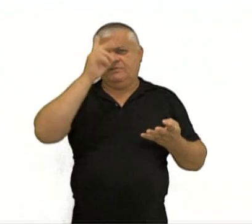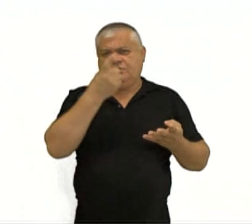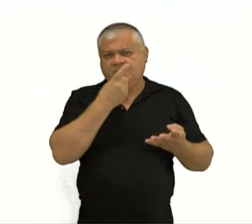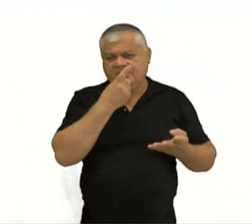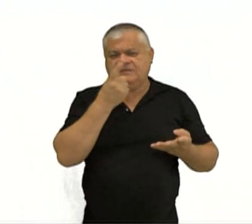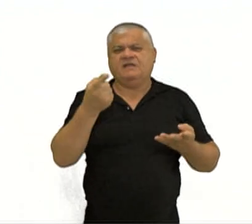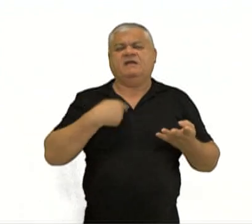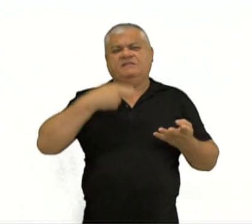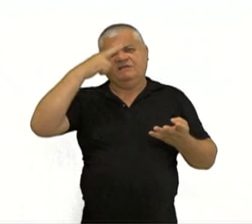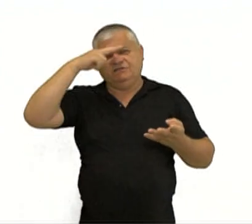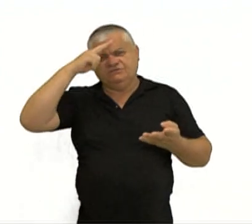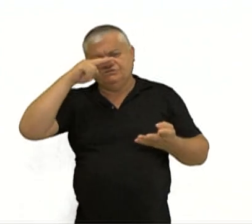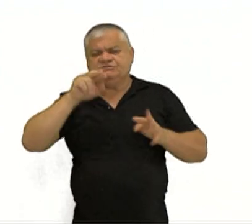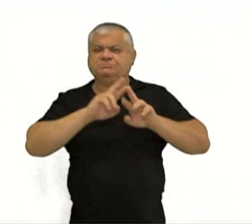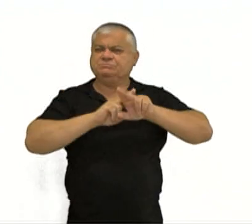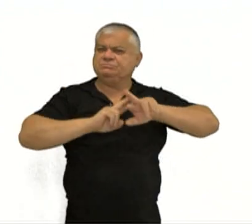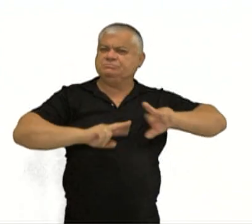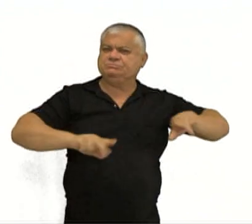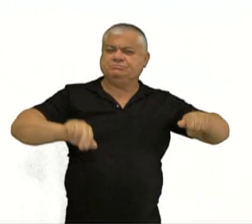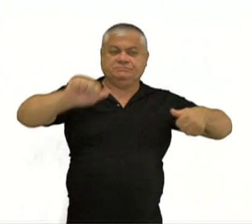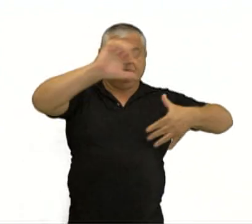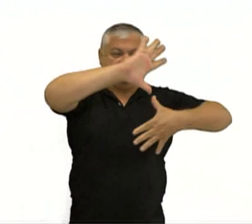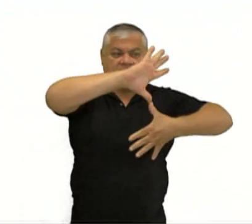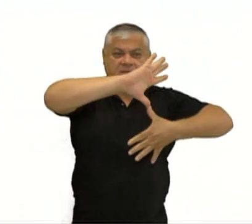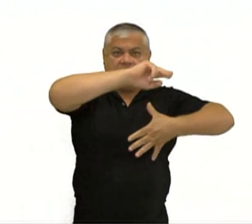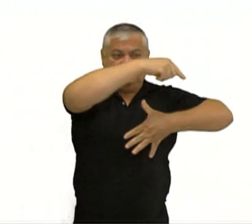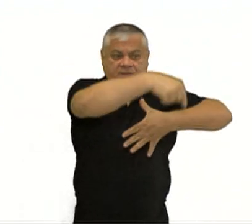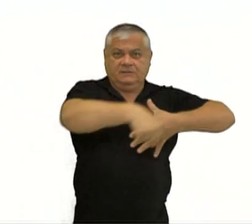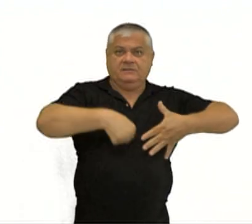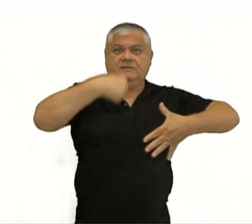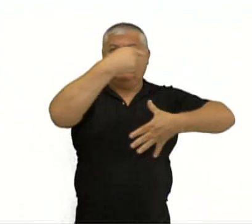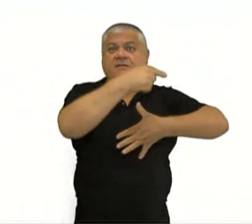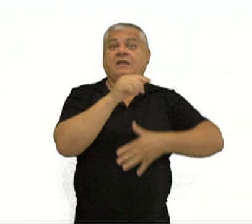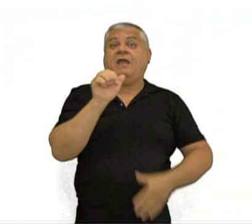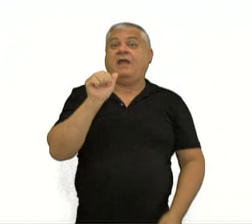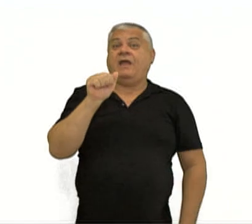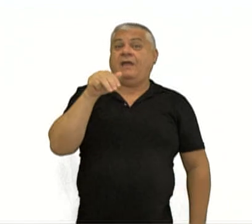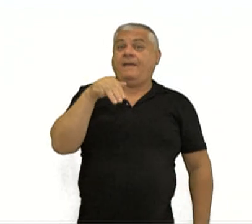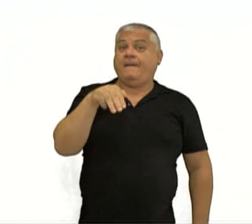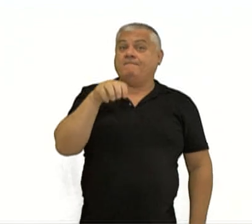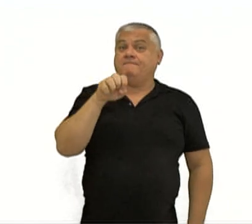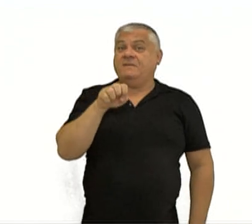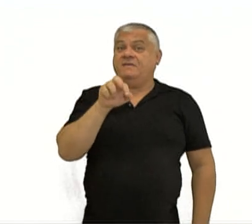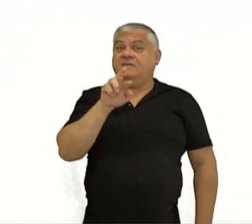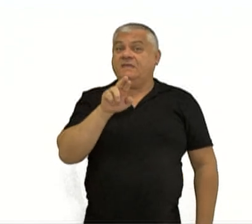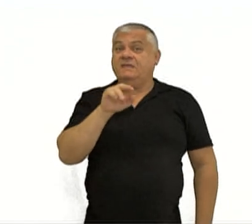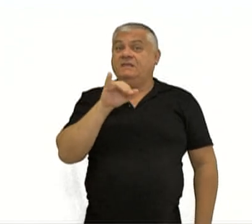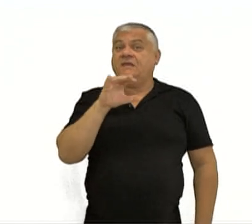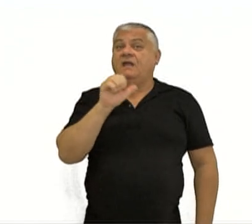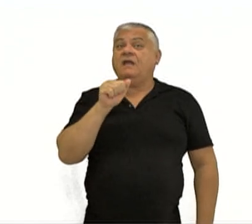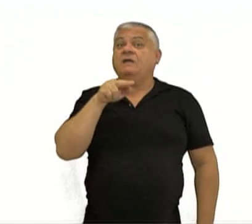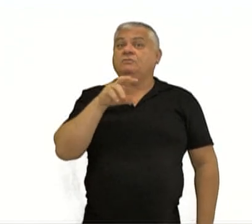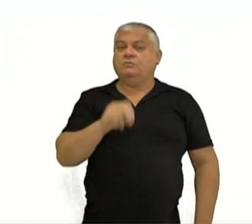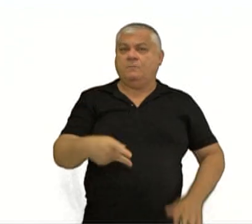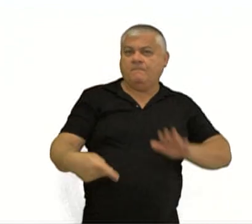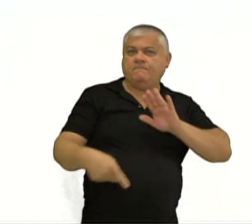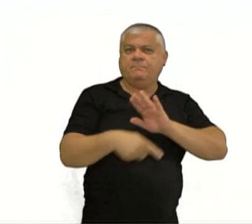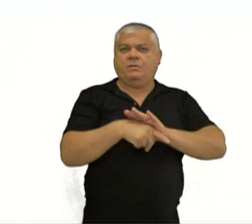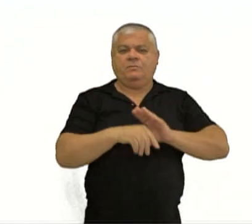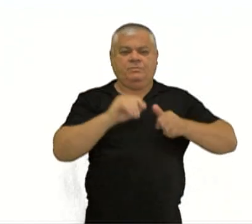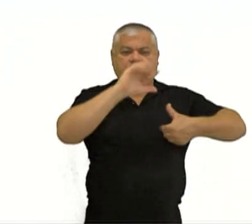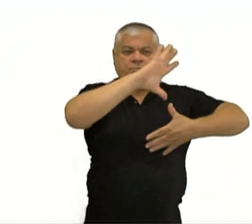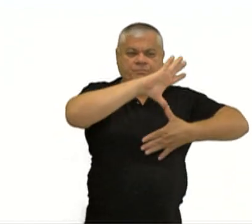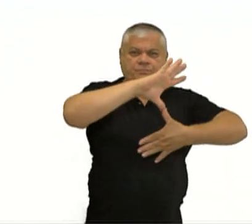Dominicana, Haiti, são países do continente americano, que fazem parte da América, considerando